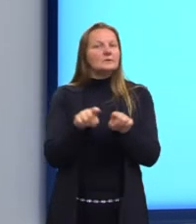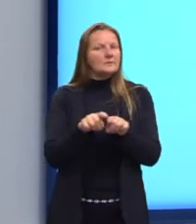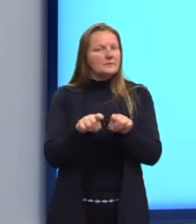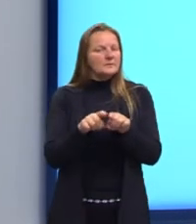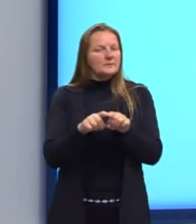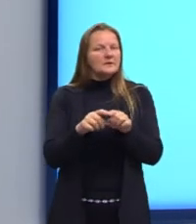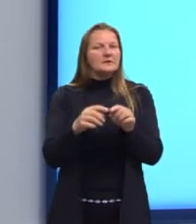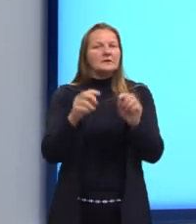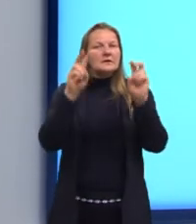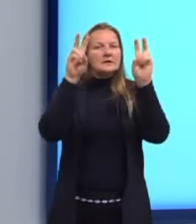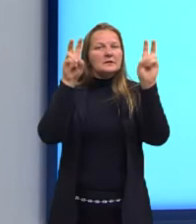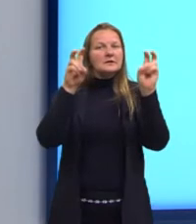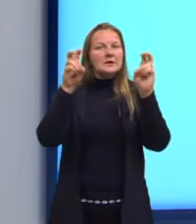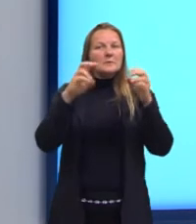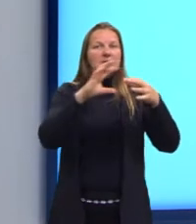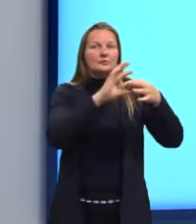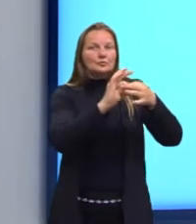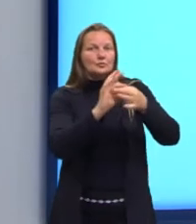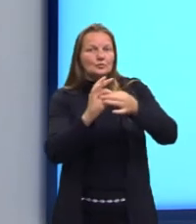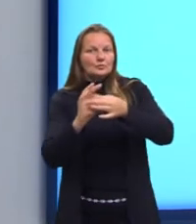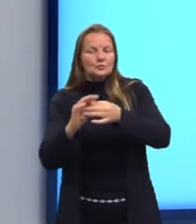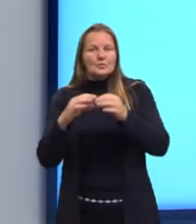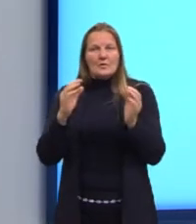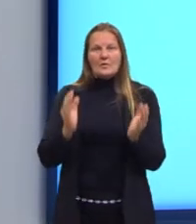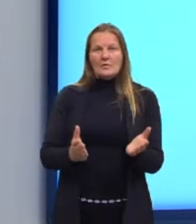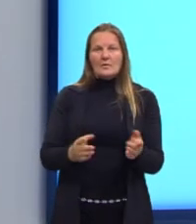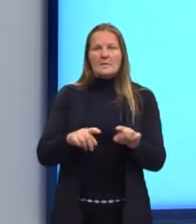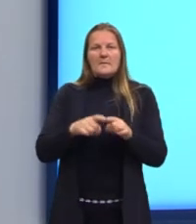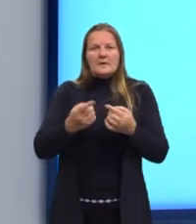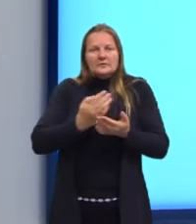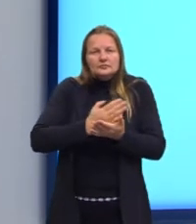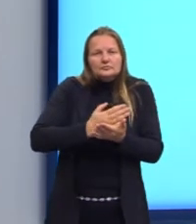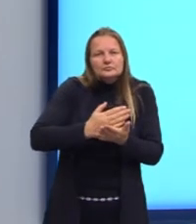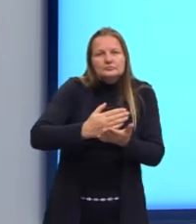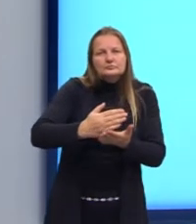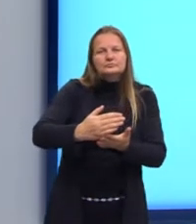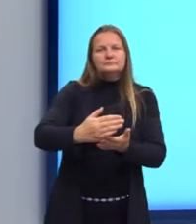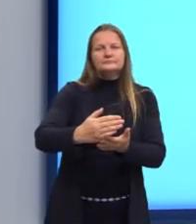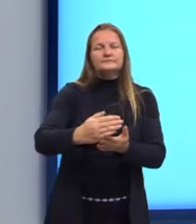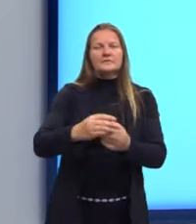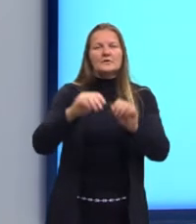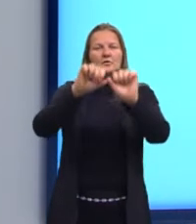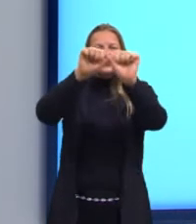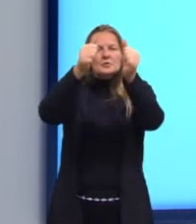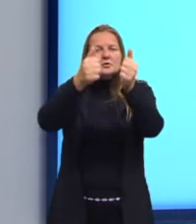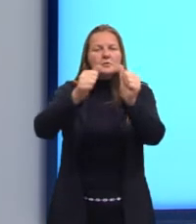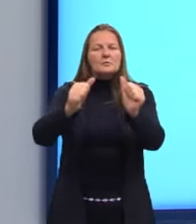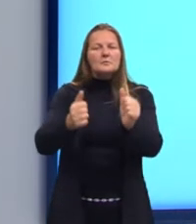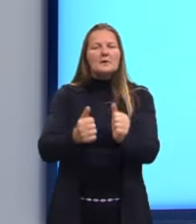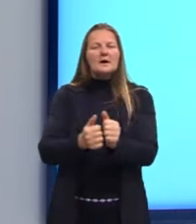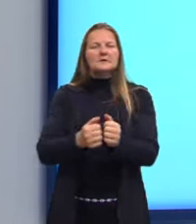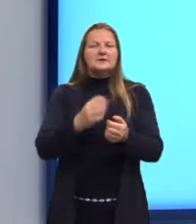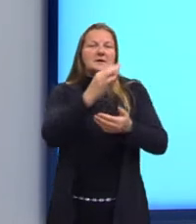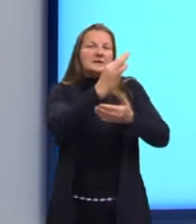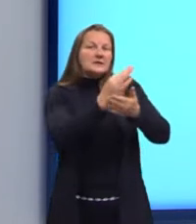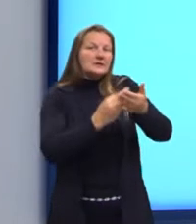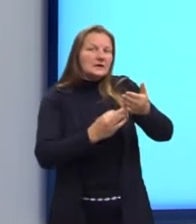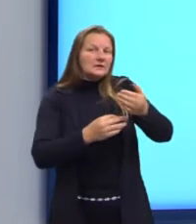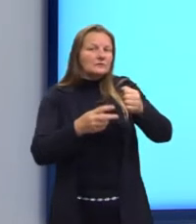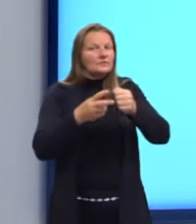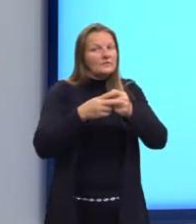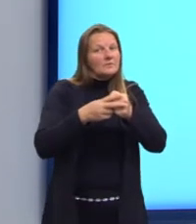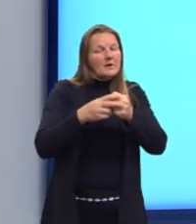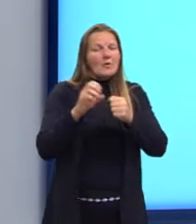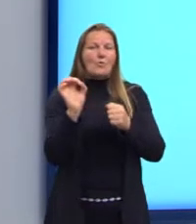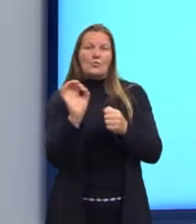tratam de temáticas atuais né a partir de imagens de textos verbais ou não verbais